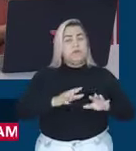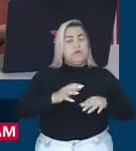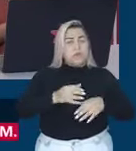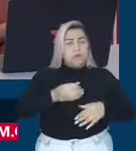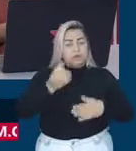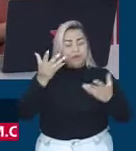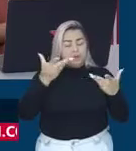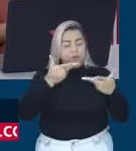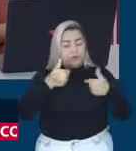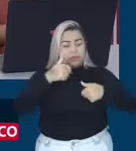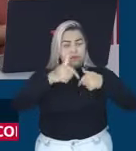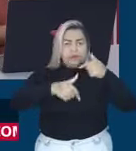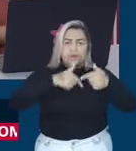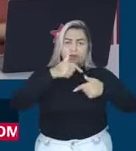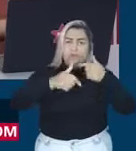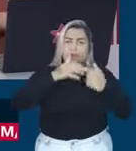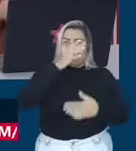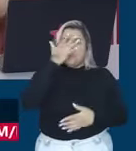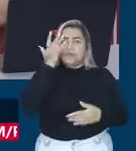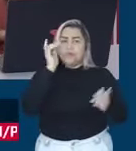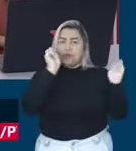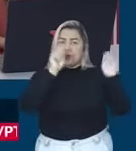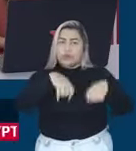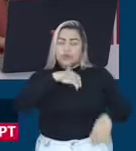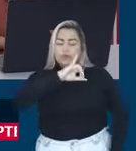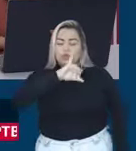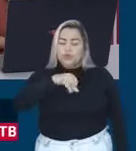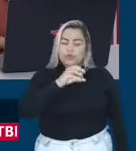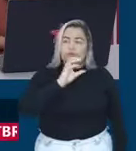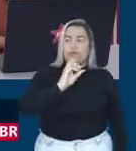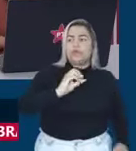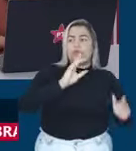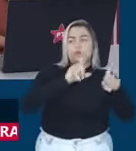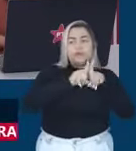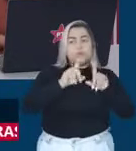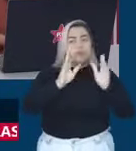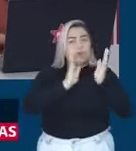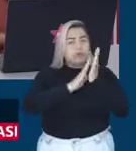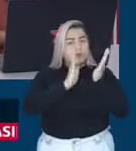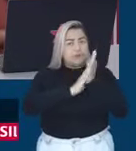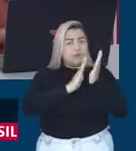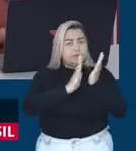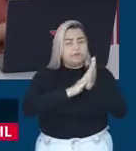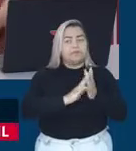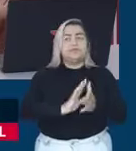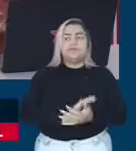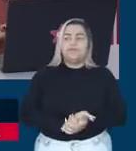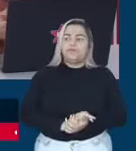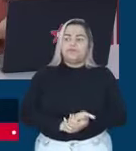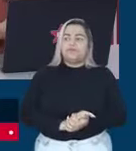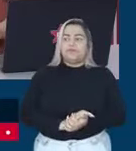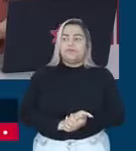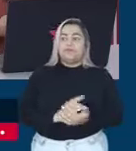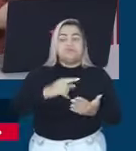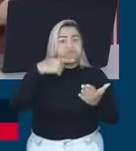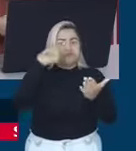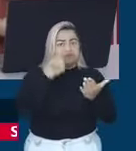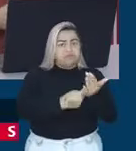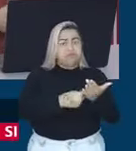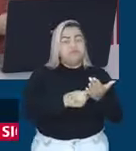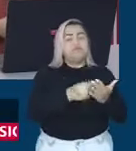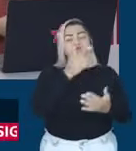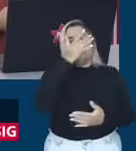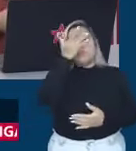trabalho em prol dos mais necessitados. Jovizinha também te parabenizando Seu compromisso, né, com o povo brasileiro